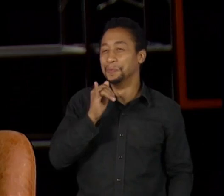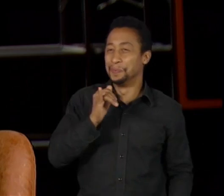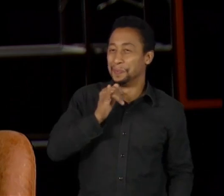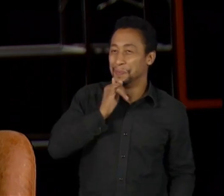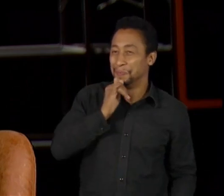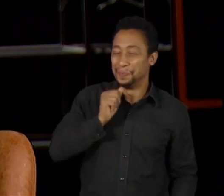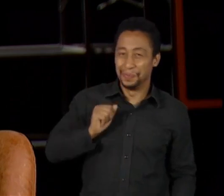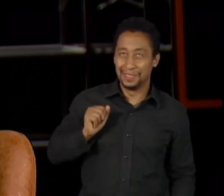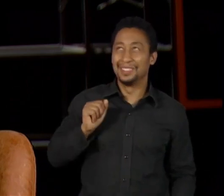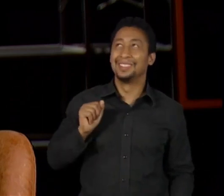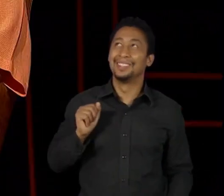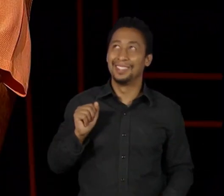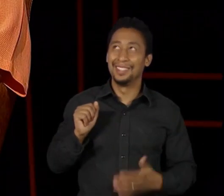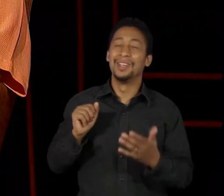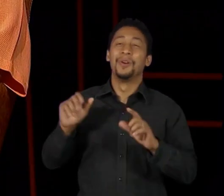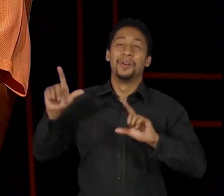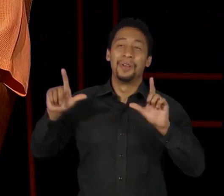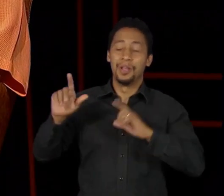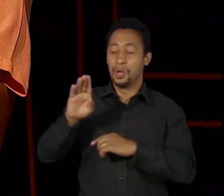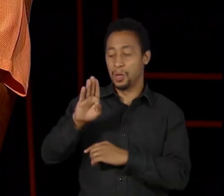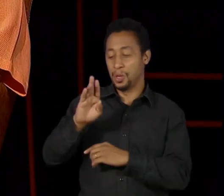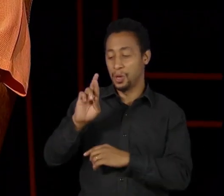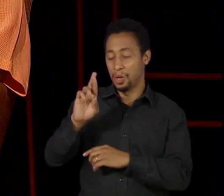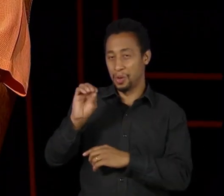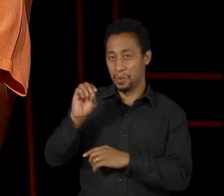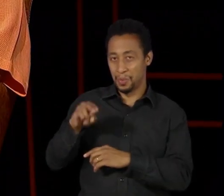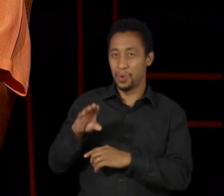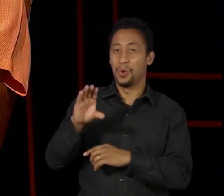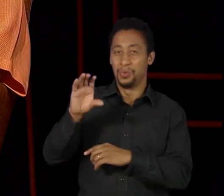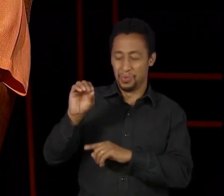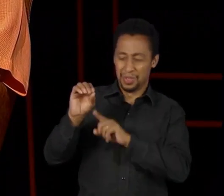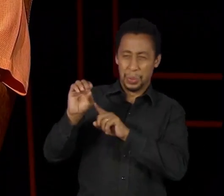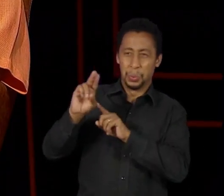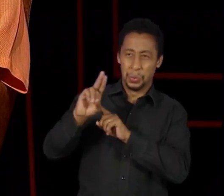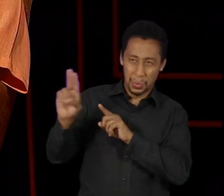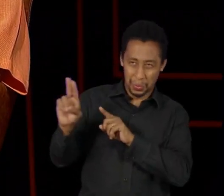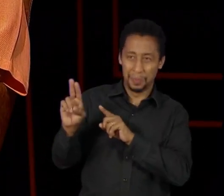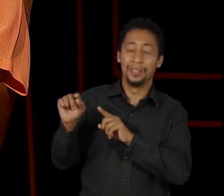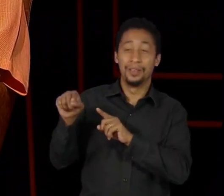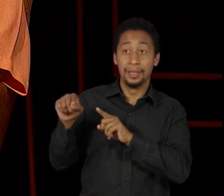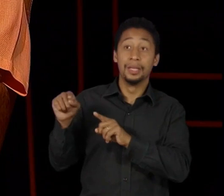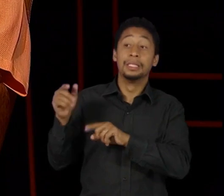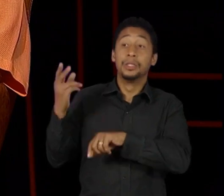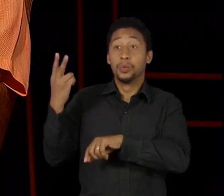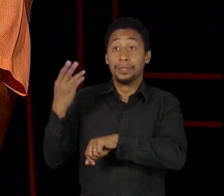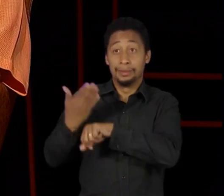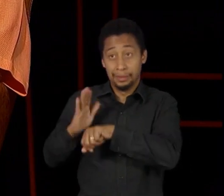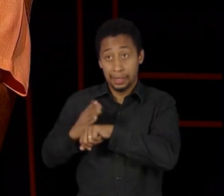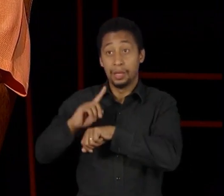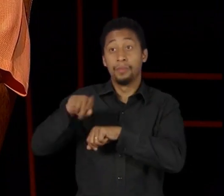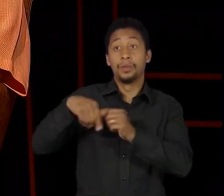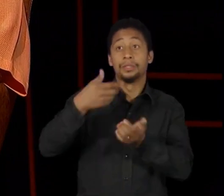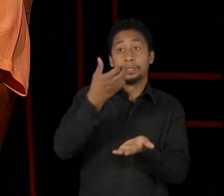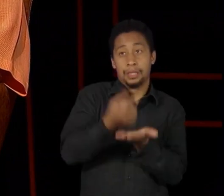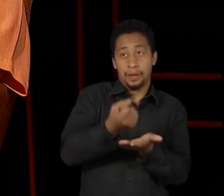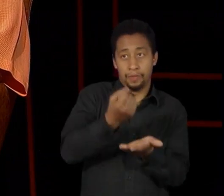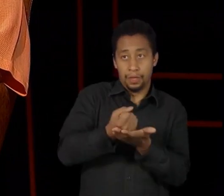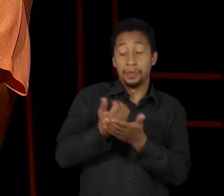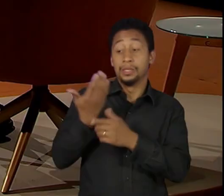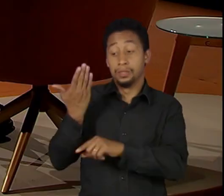o Bronco, chamava Bronco o programa, tinha dois ensaios e gravava. A gente ensaiava na